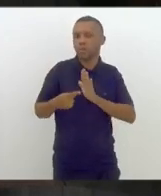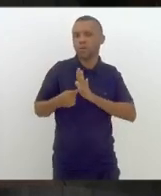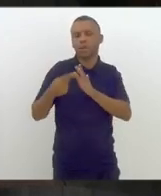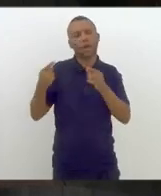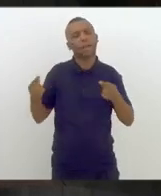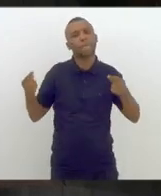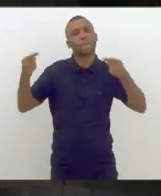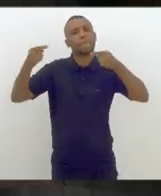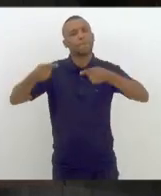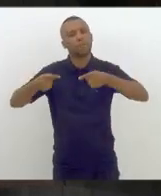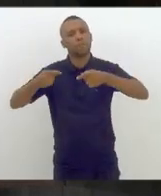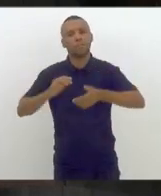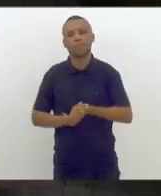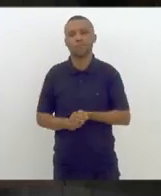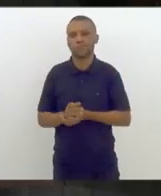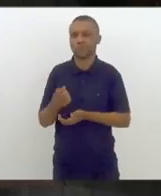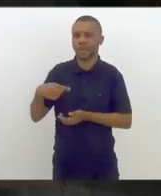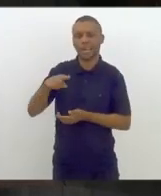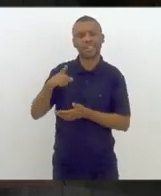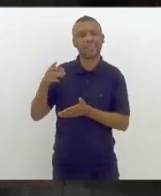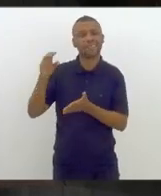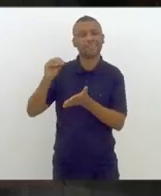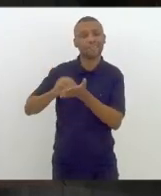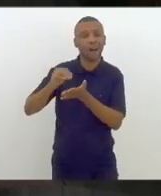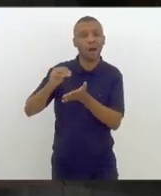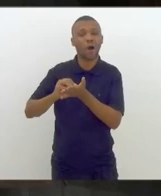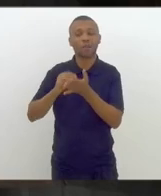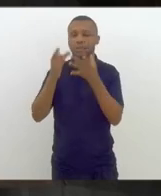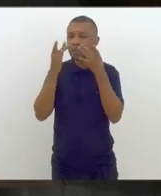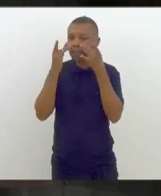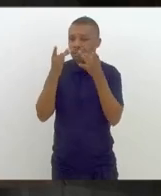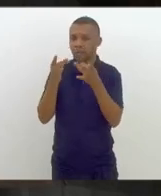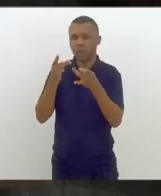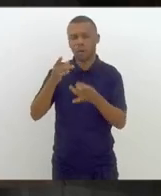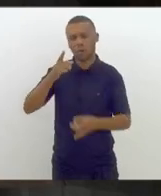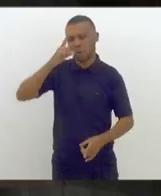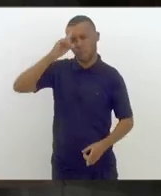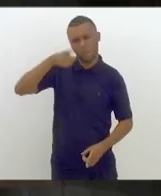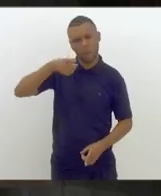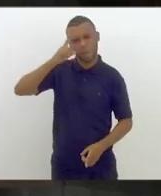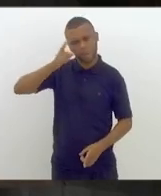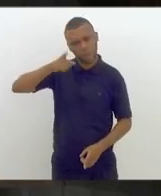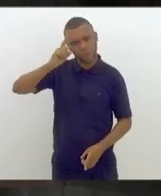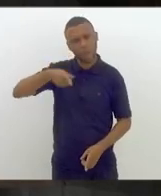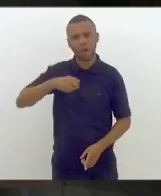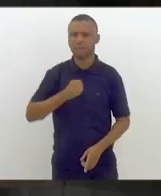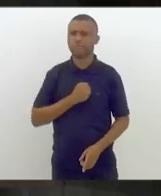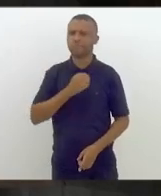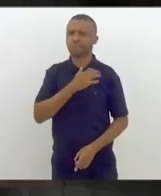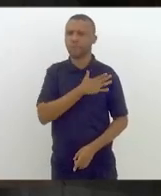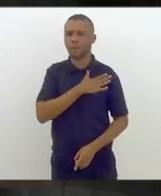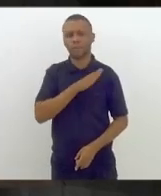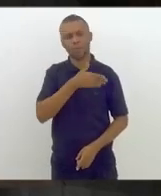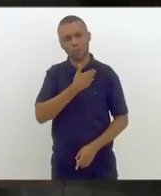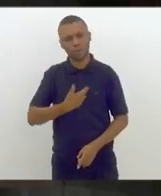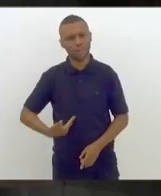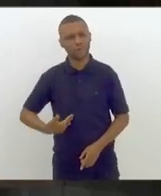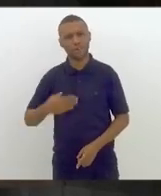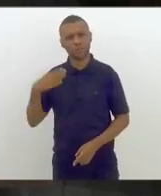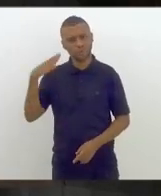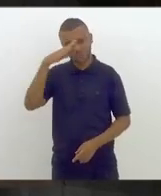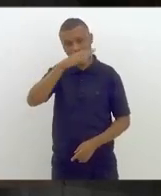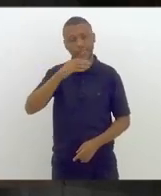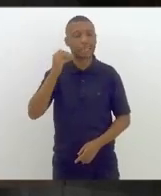esses retrocessos autoritários impostos pelo governo Bolsonaro, que volta a